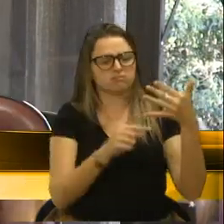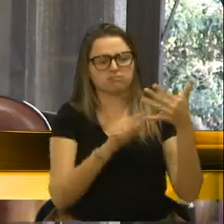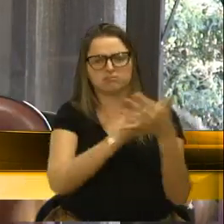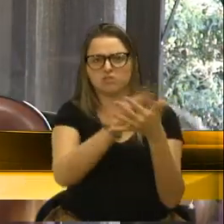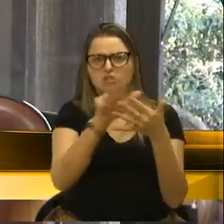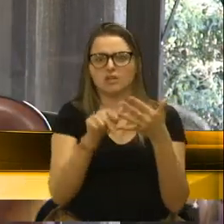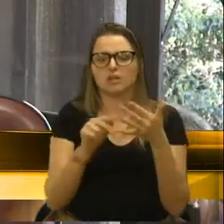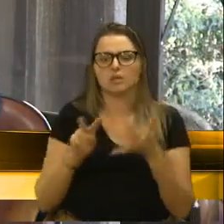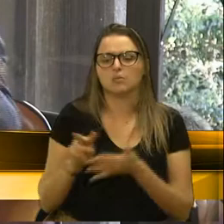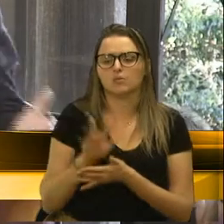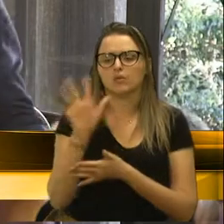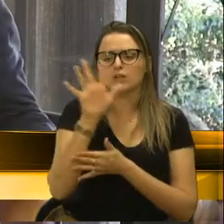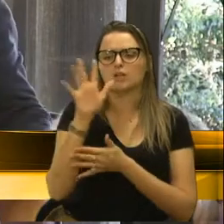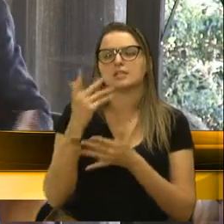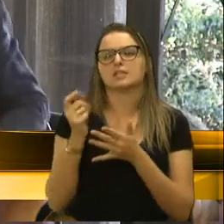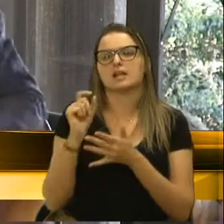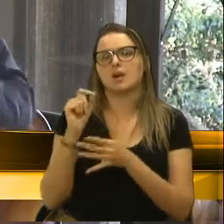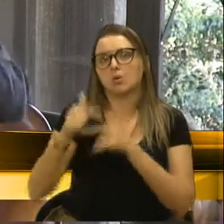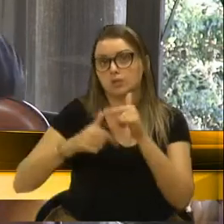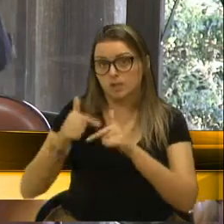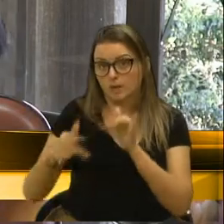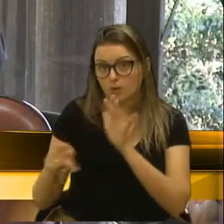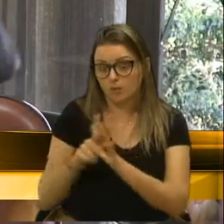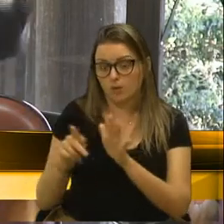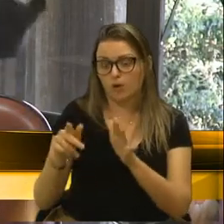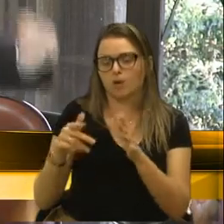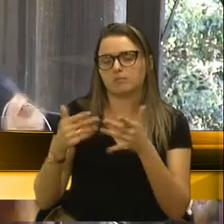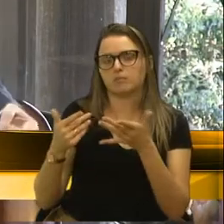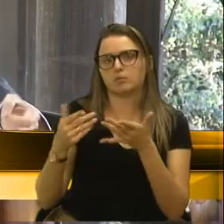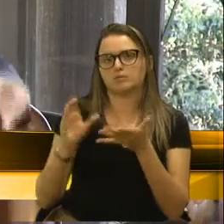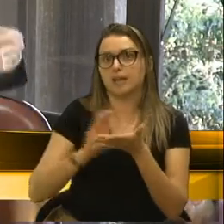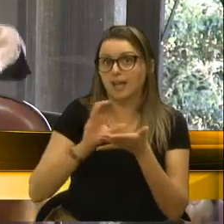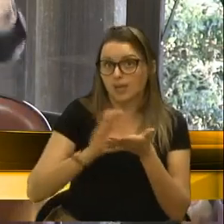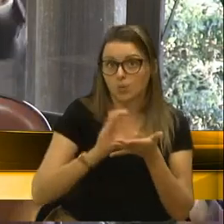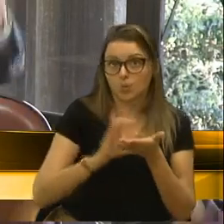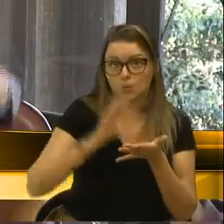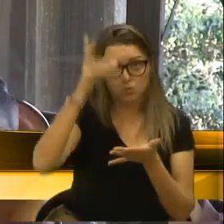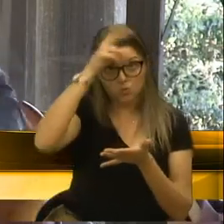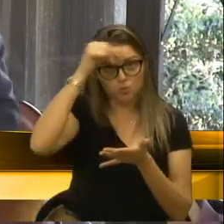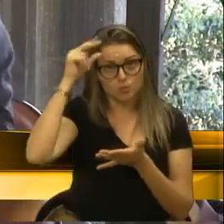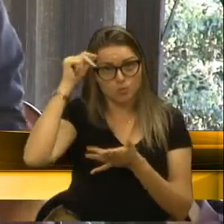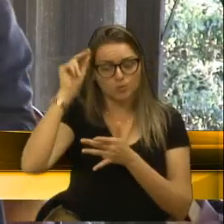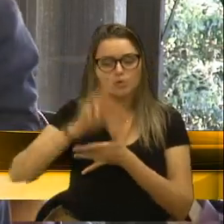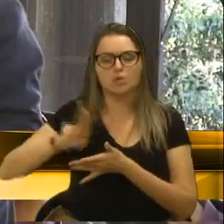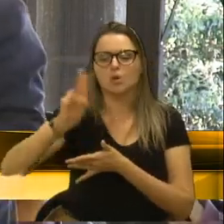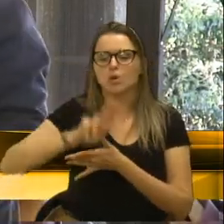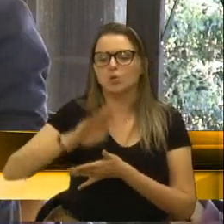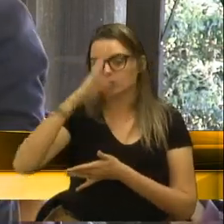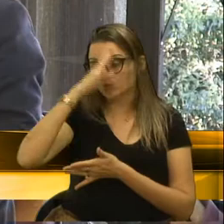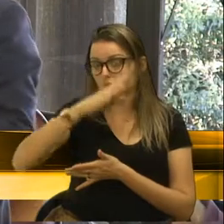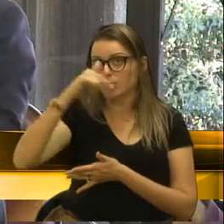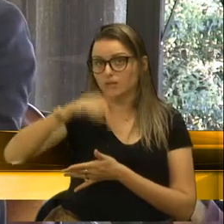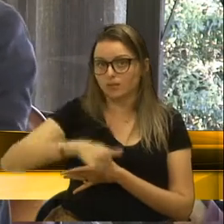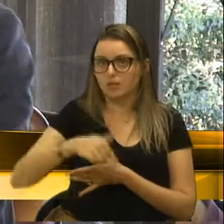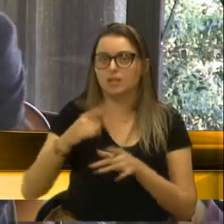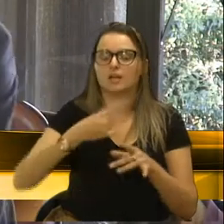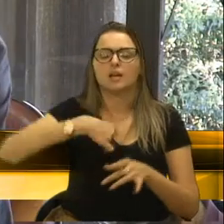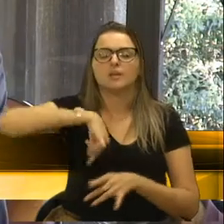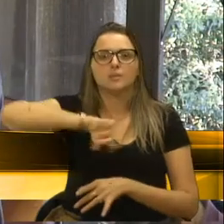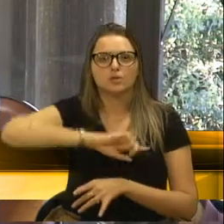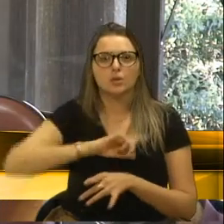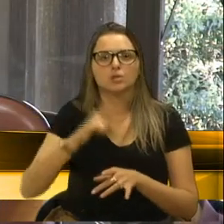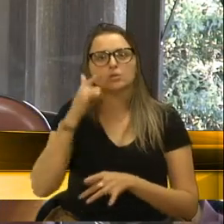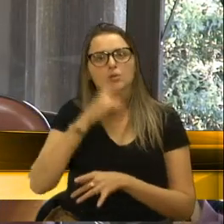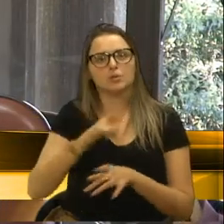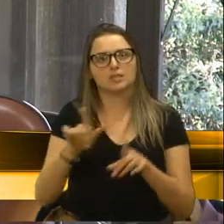Por valorizar a prata da casa, pelos recursos públicos ficarem e serem exercidos em Caxias do Sul, por nós podermos,